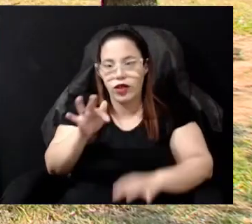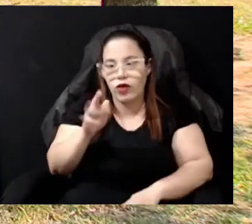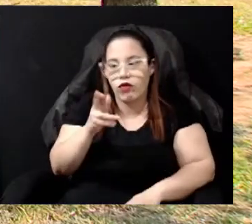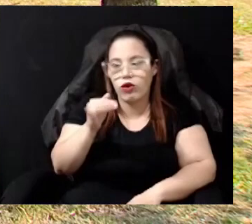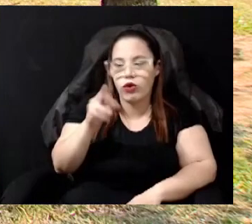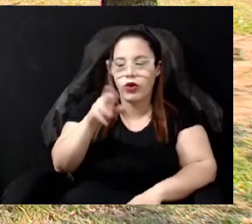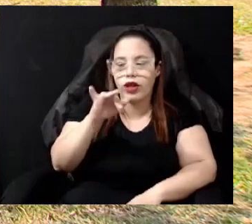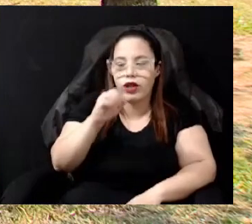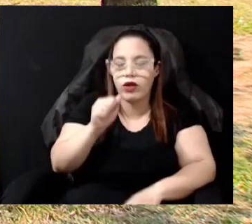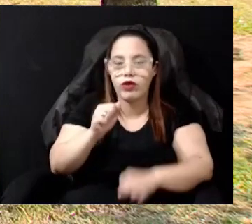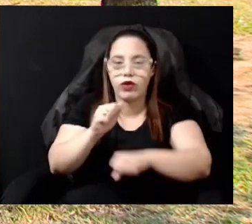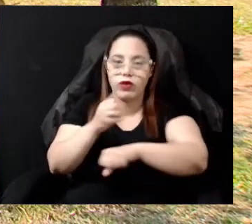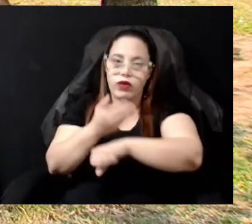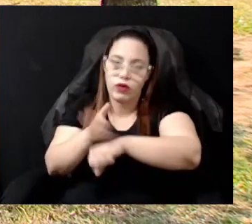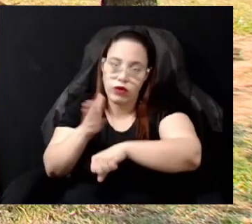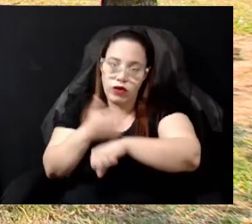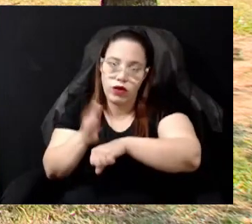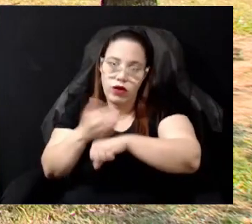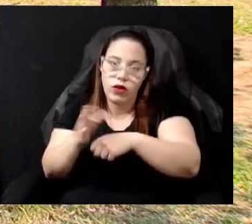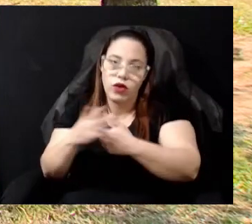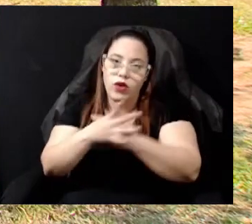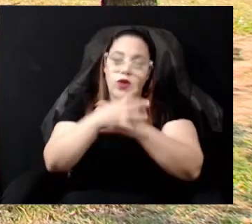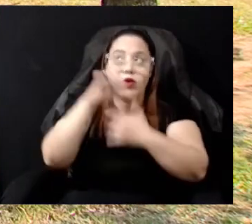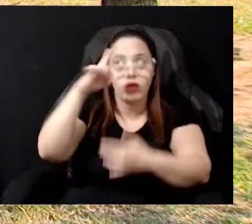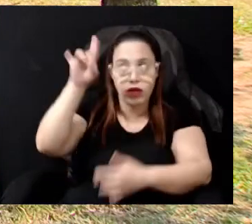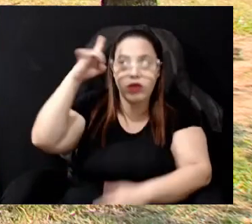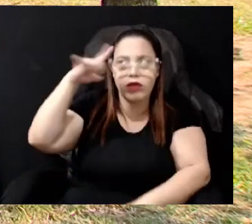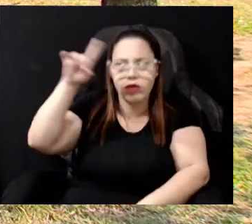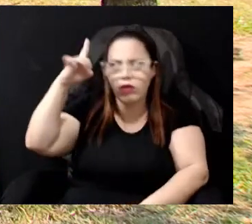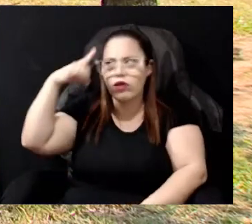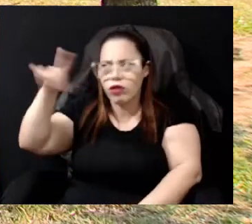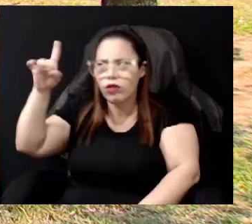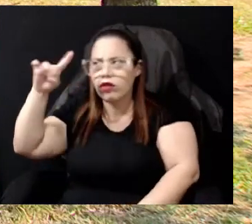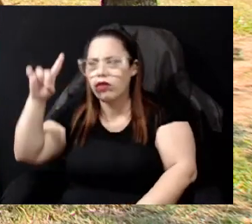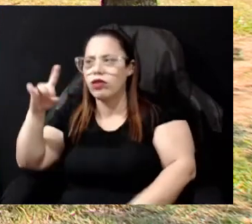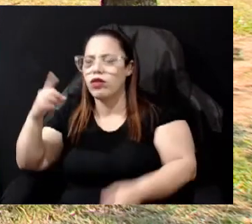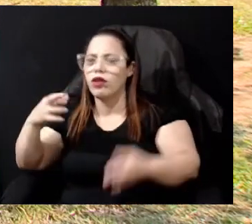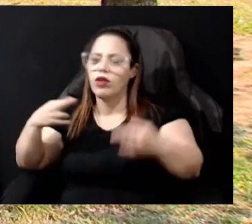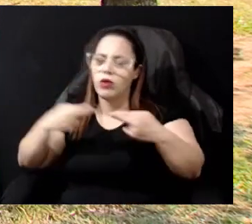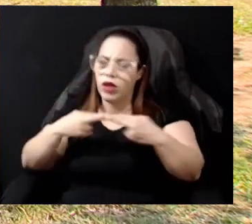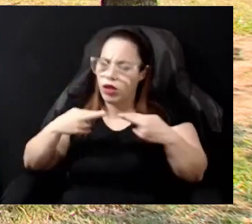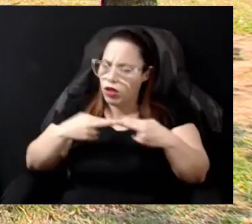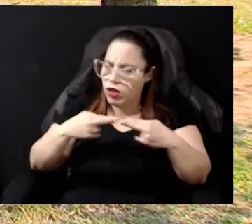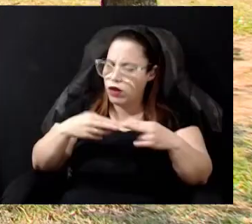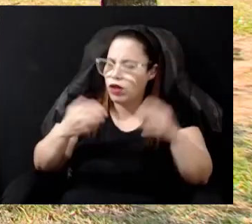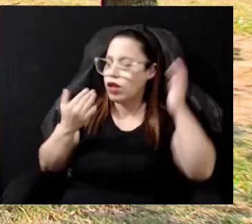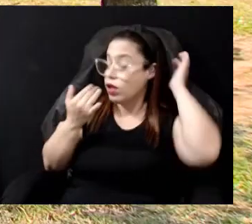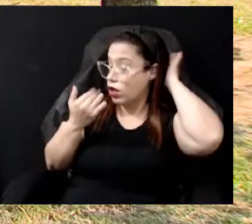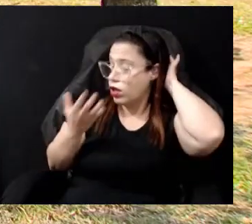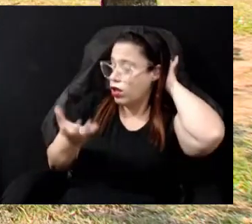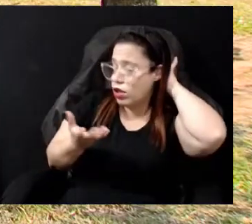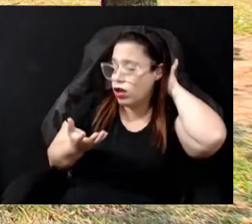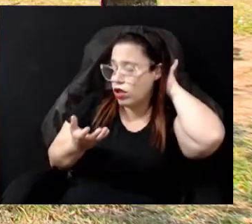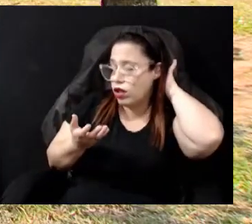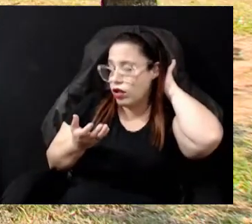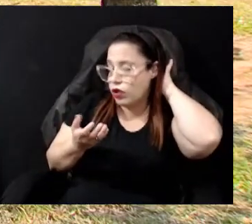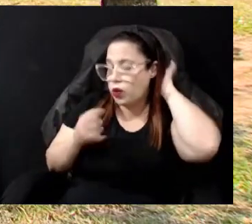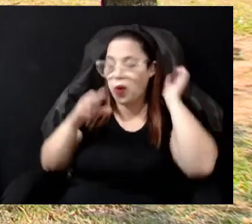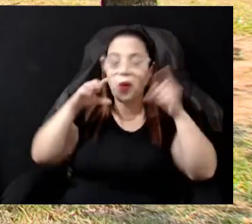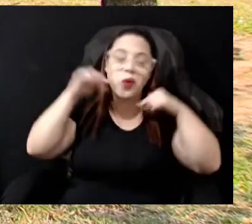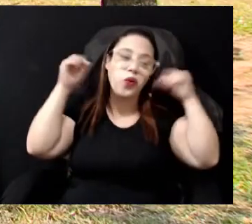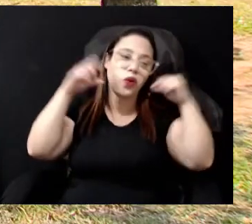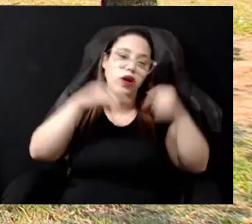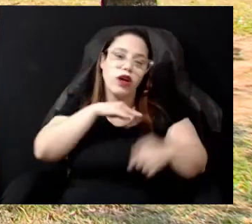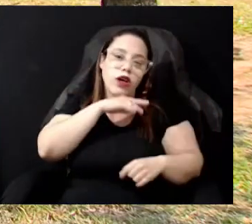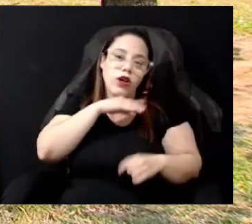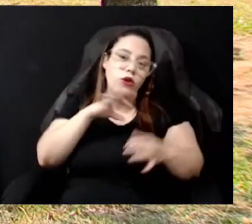com ela diariamente. Mas é uma relação mais de que ela quer se alimentar. Então não é igual um gato ou um cachorro que cria um vínculo muito mais